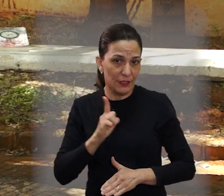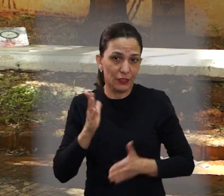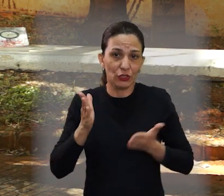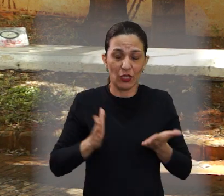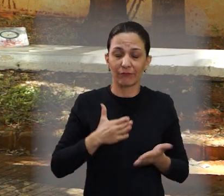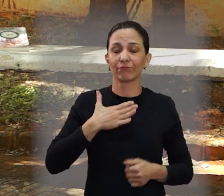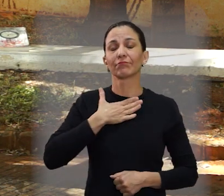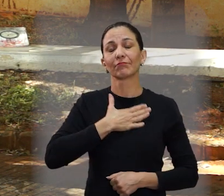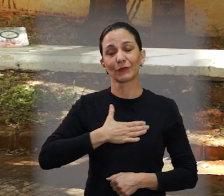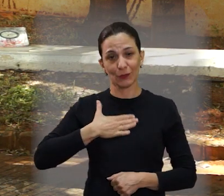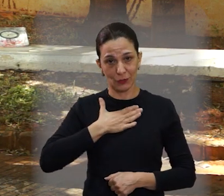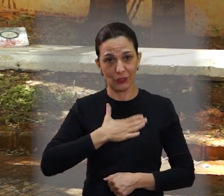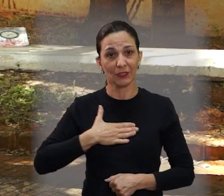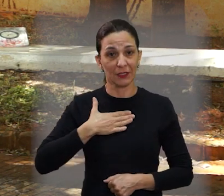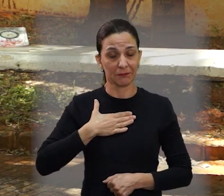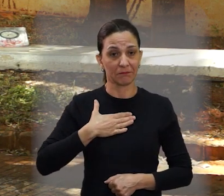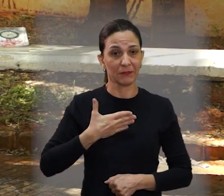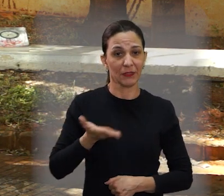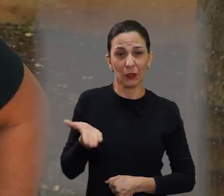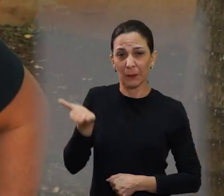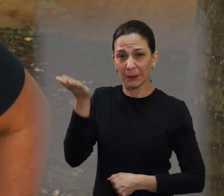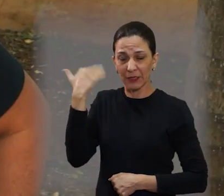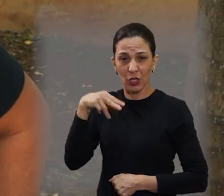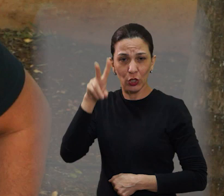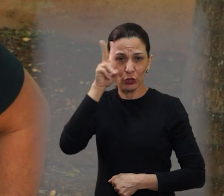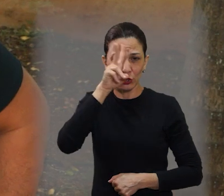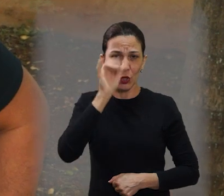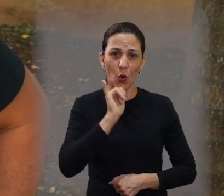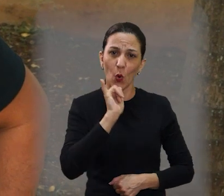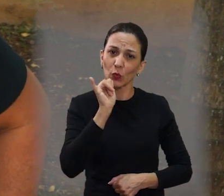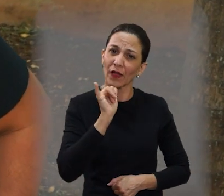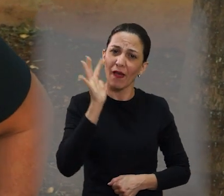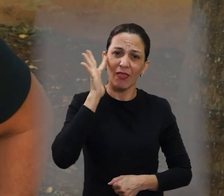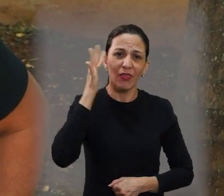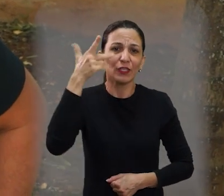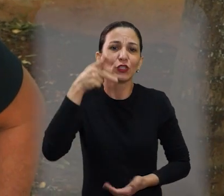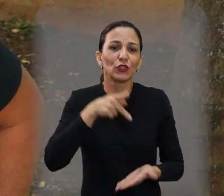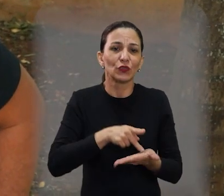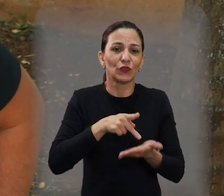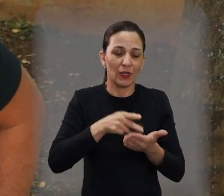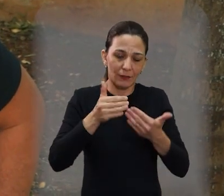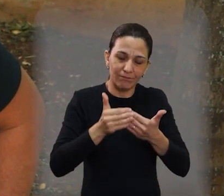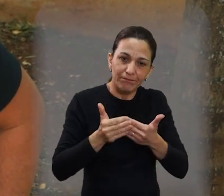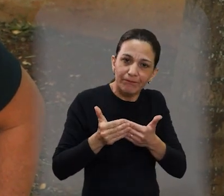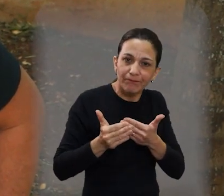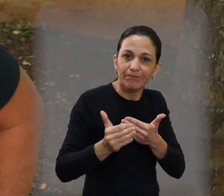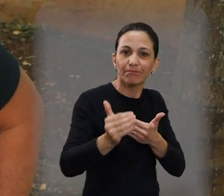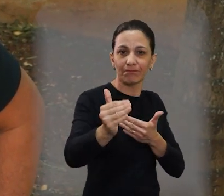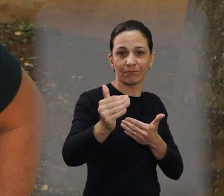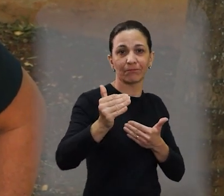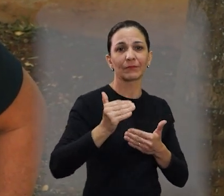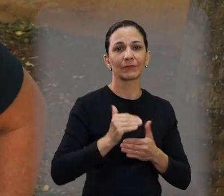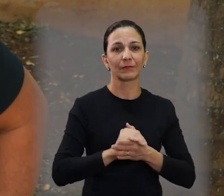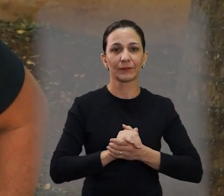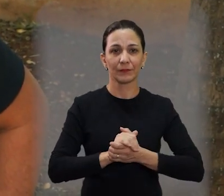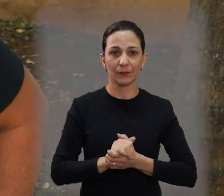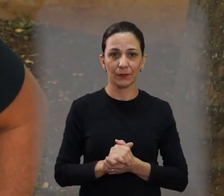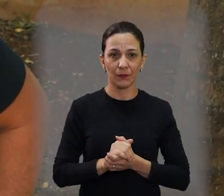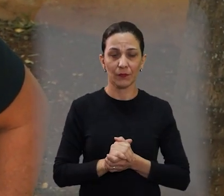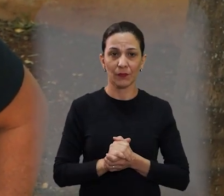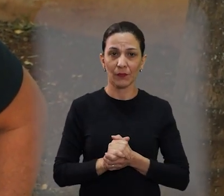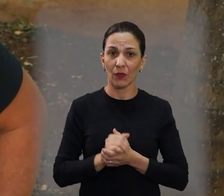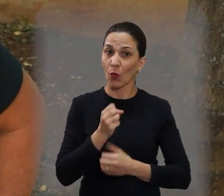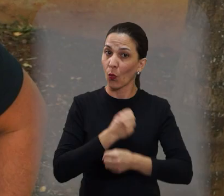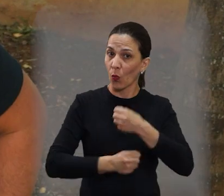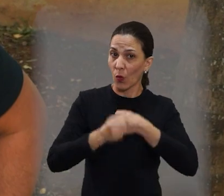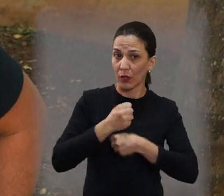sempre gostei dessa área, né, de contar histórias. Mas de forma mesmo que eu decidi de uma vez, foi em 2016. Que